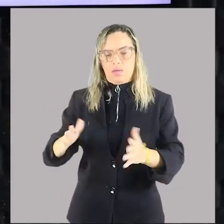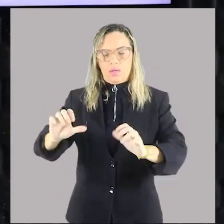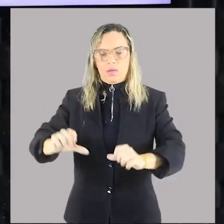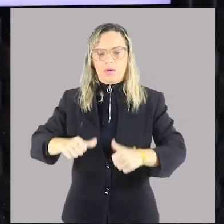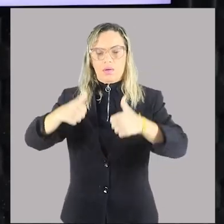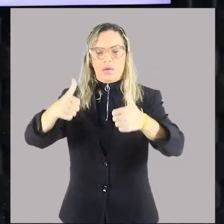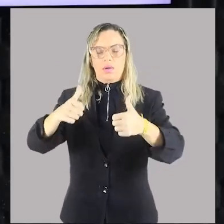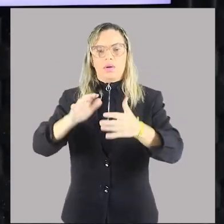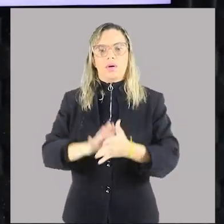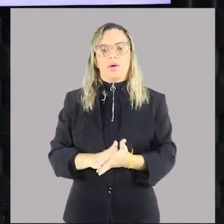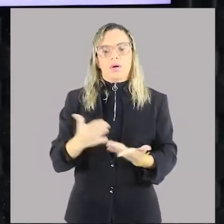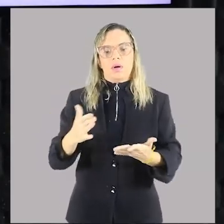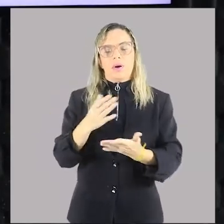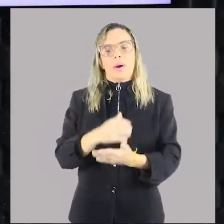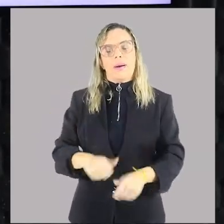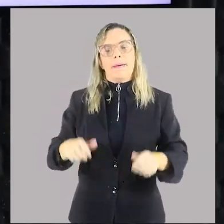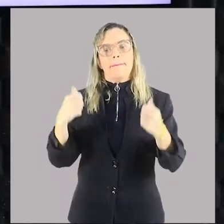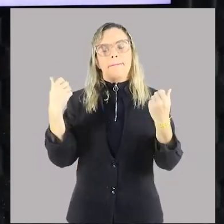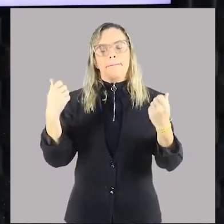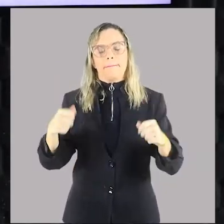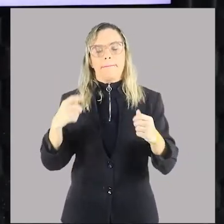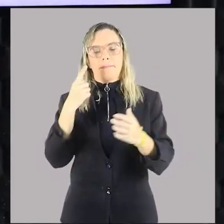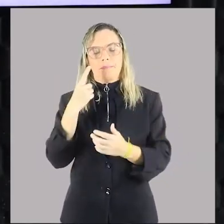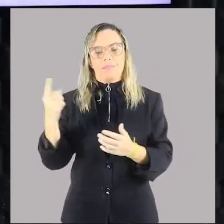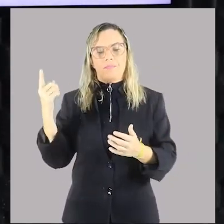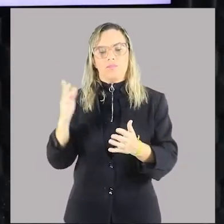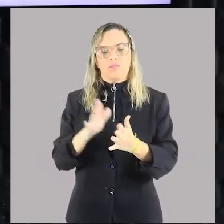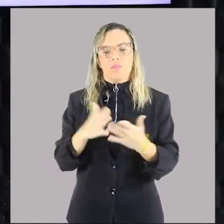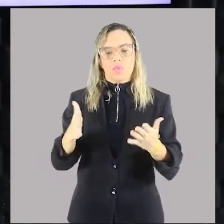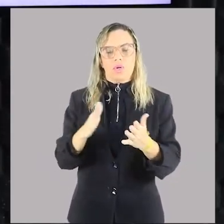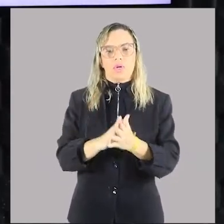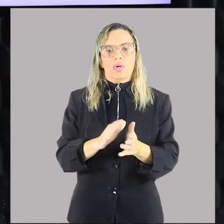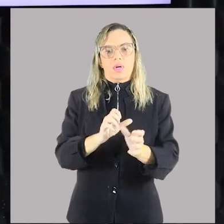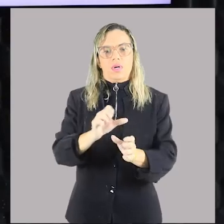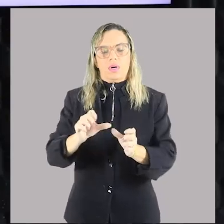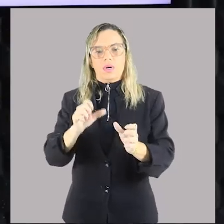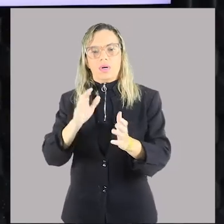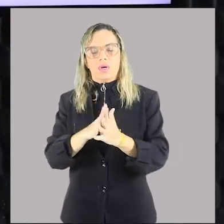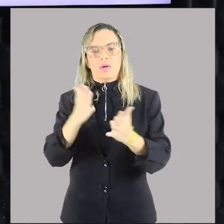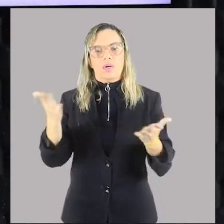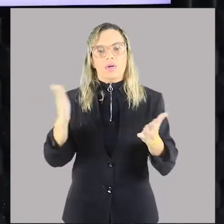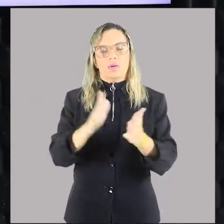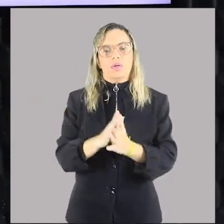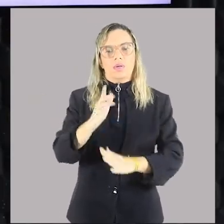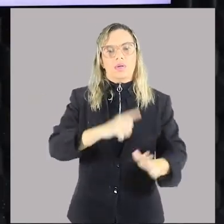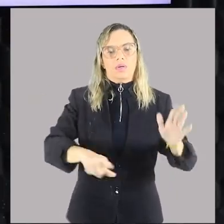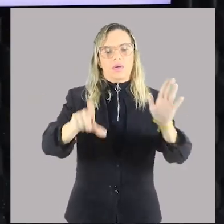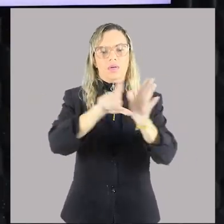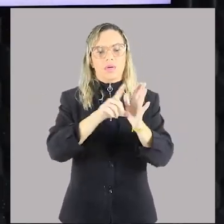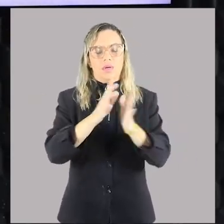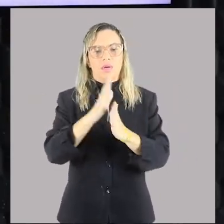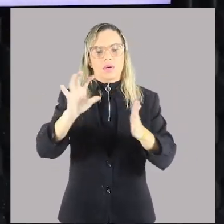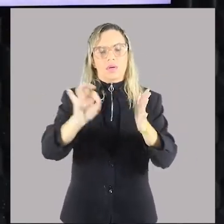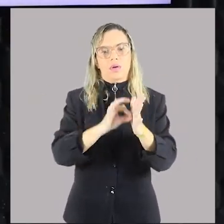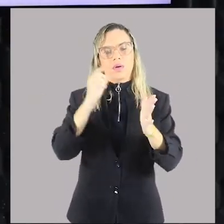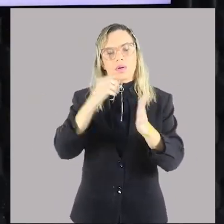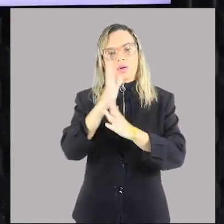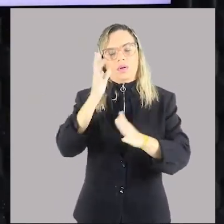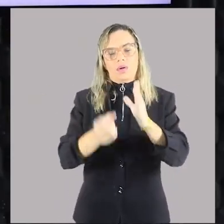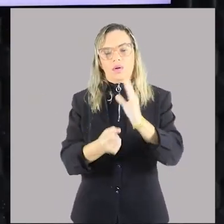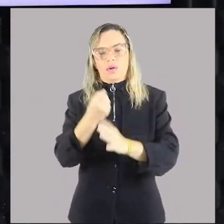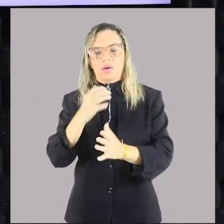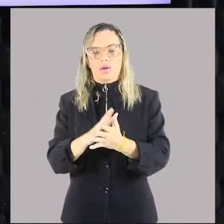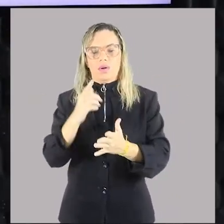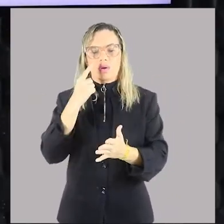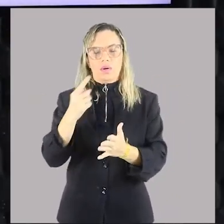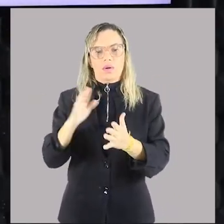É necessário que haja uma edição de lei para criar uma autarquia ou para autorizar a criação de